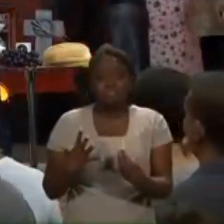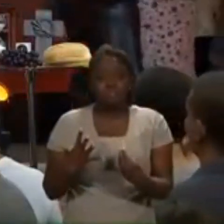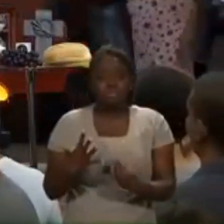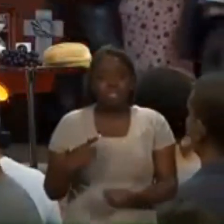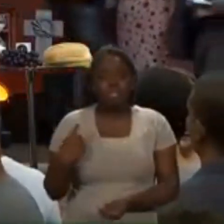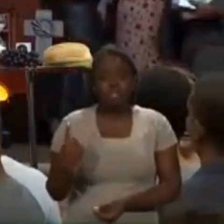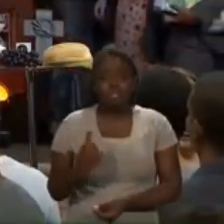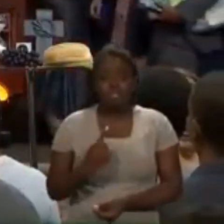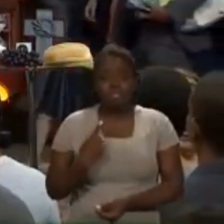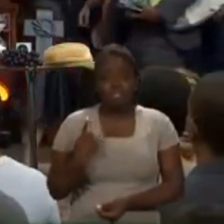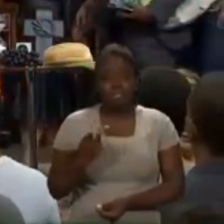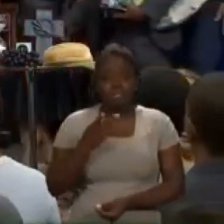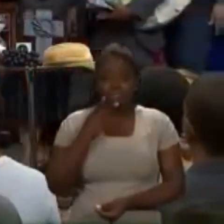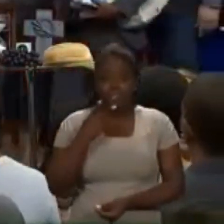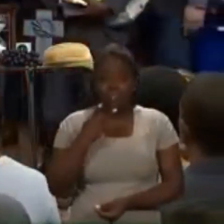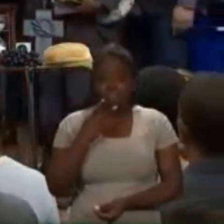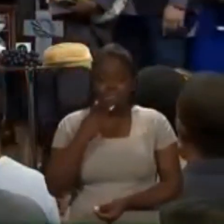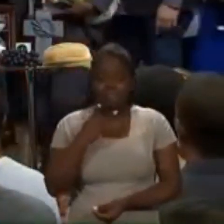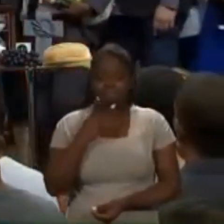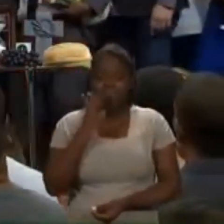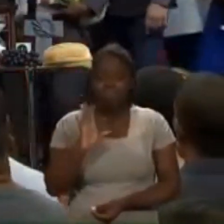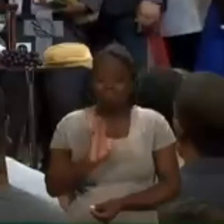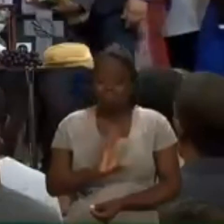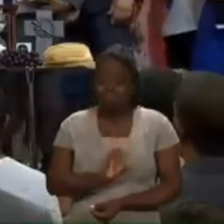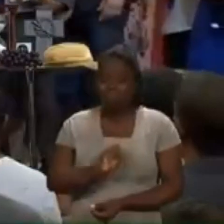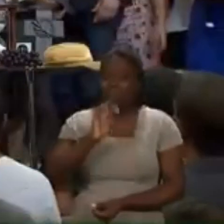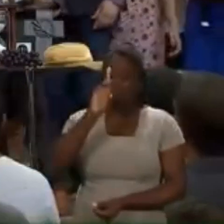nós temos falado, nós amamos o Senhor,